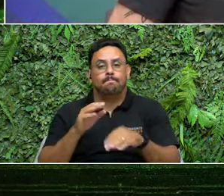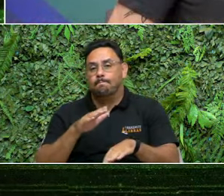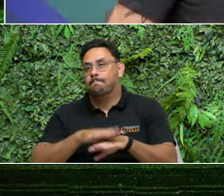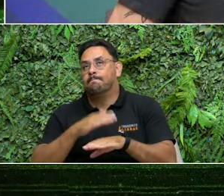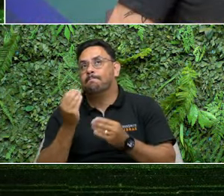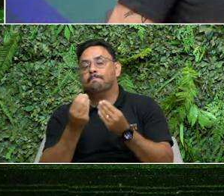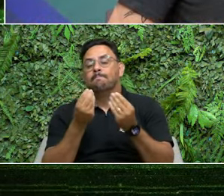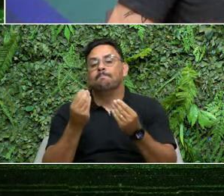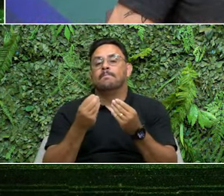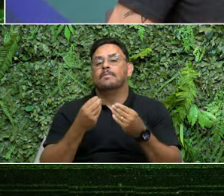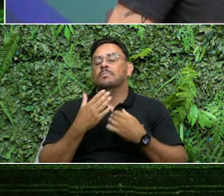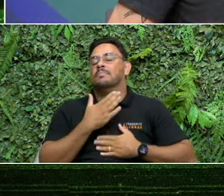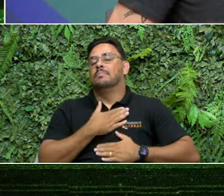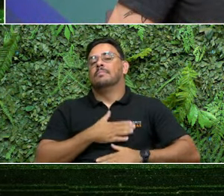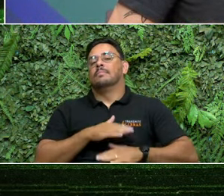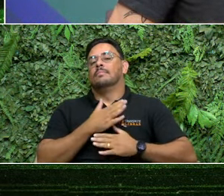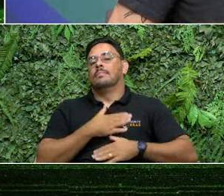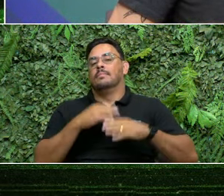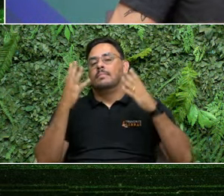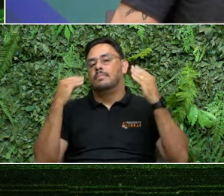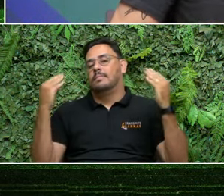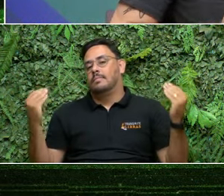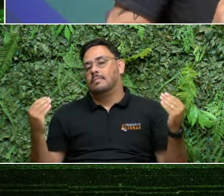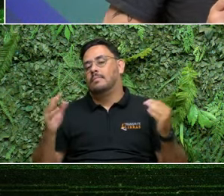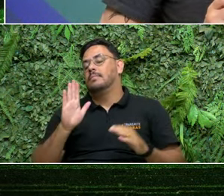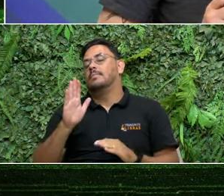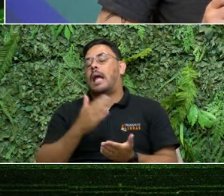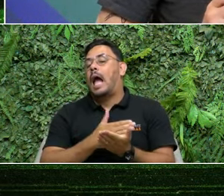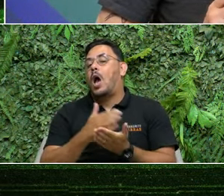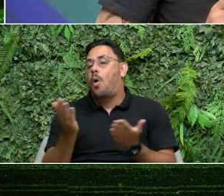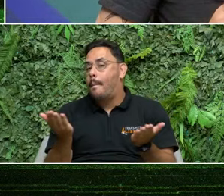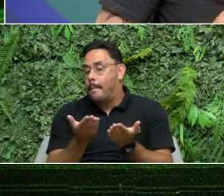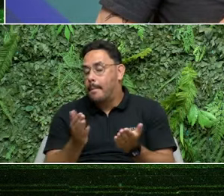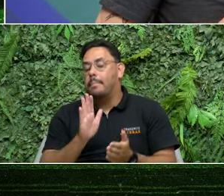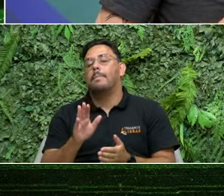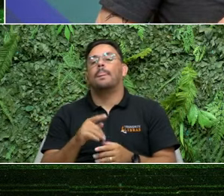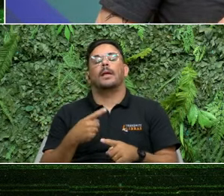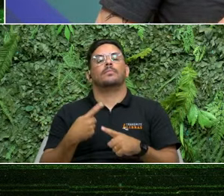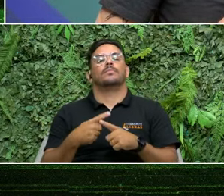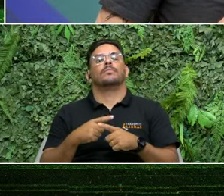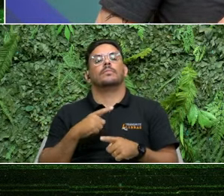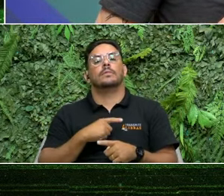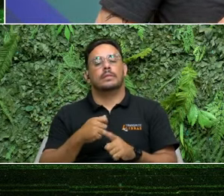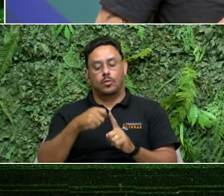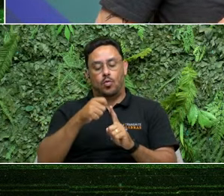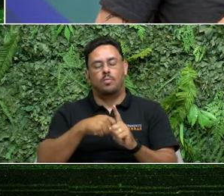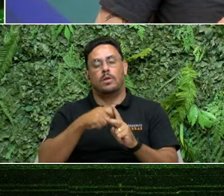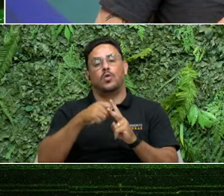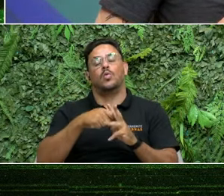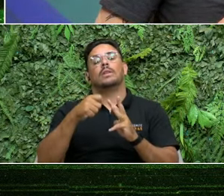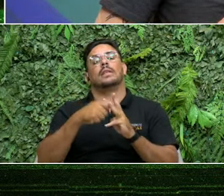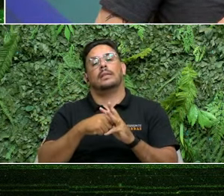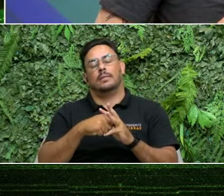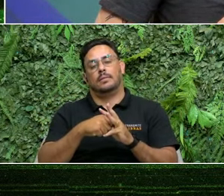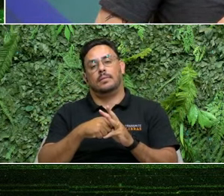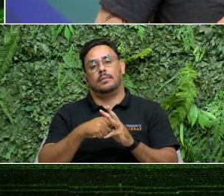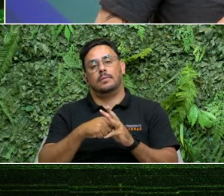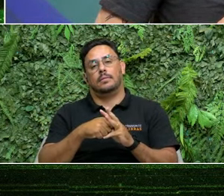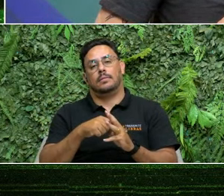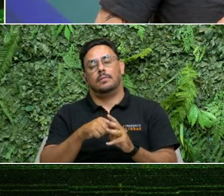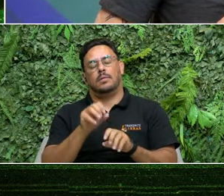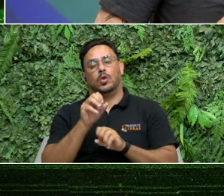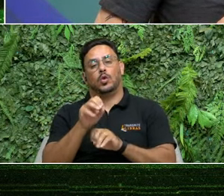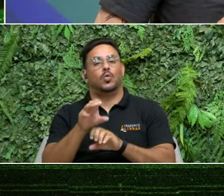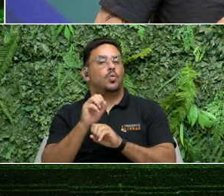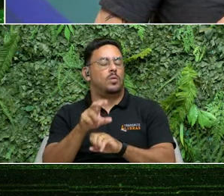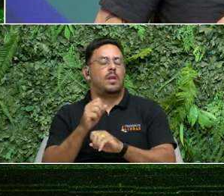mais tranquila nesse início de temporada mas a gente tem que lembrar obviamente o Cruzeiro tem três meses de técnico o Atlético